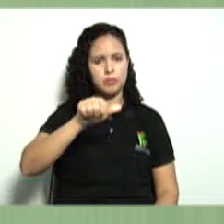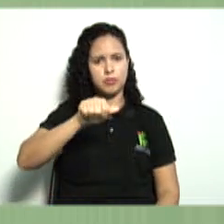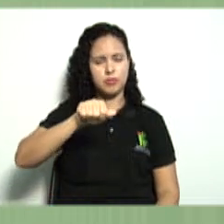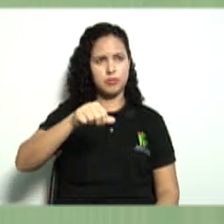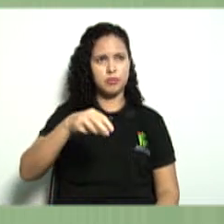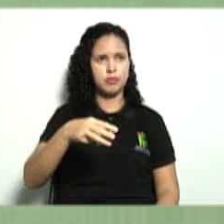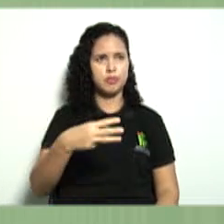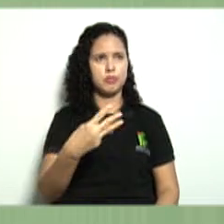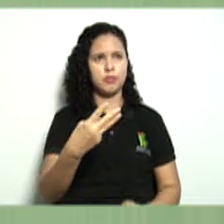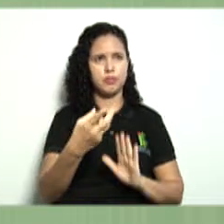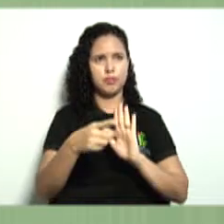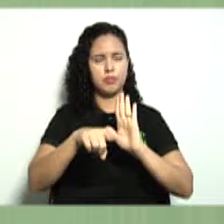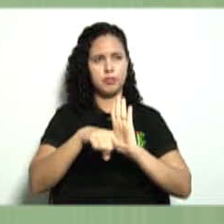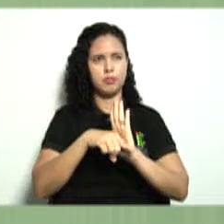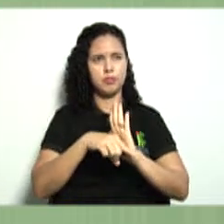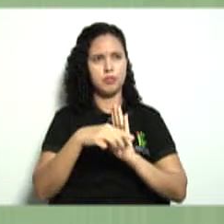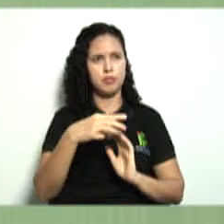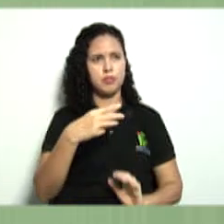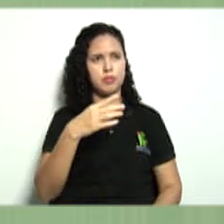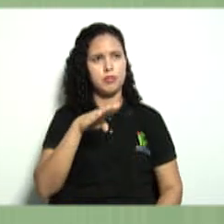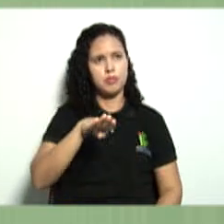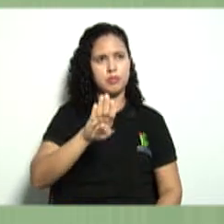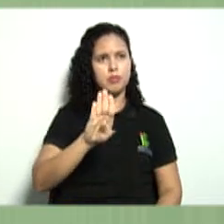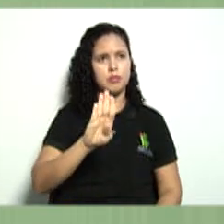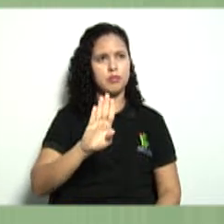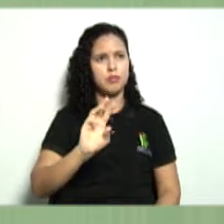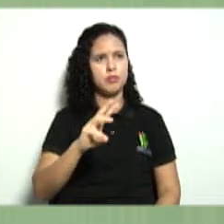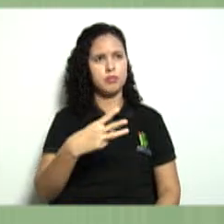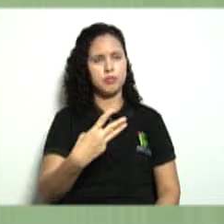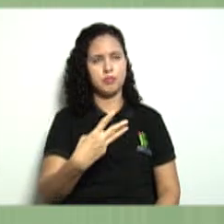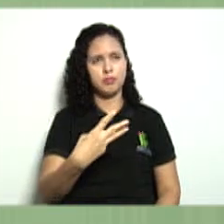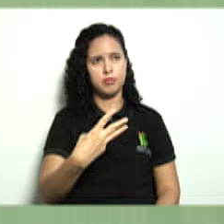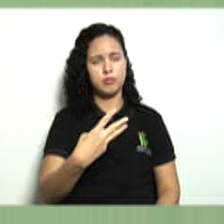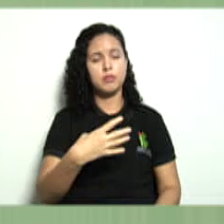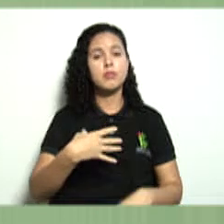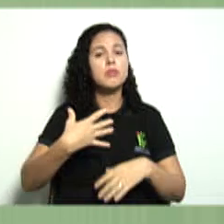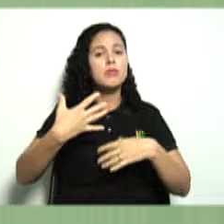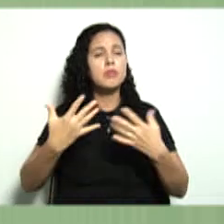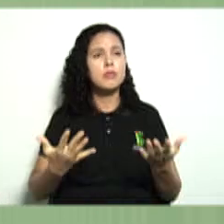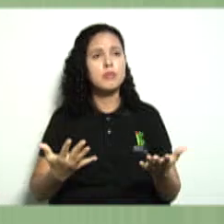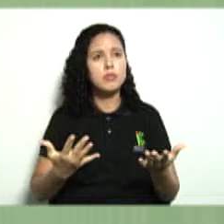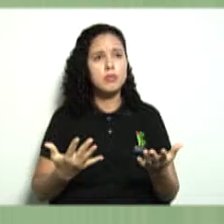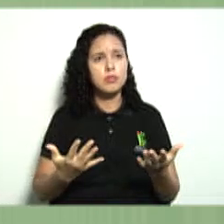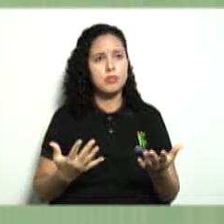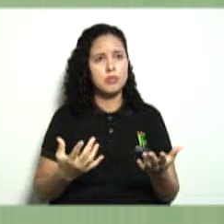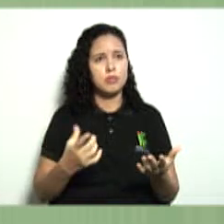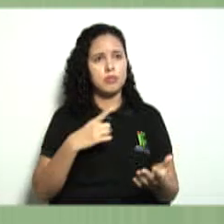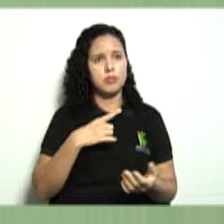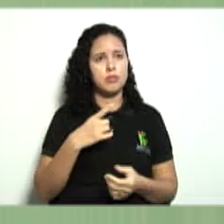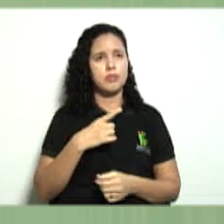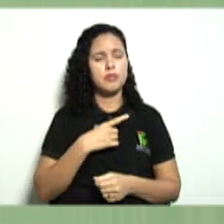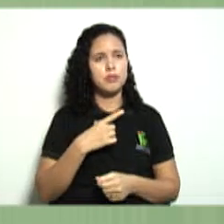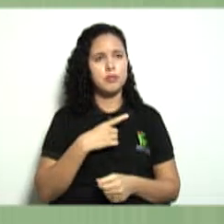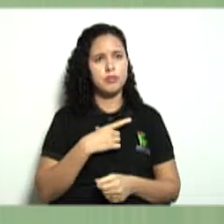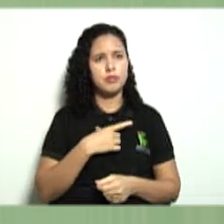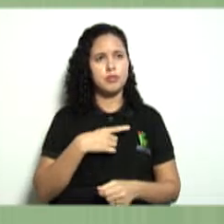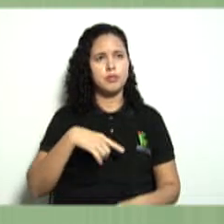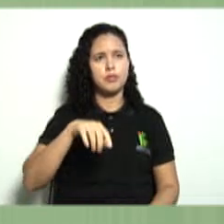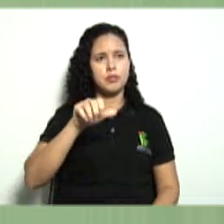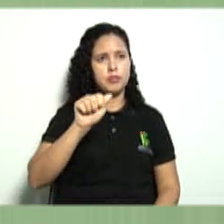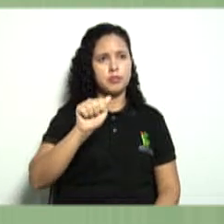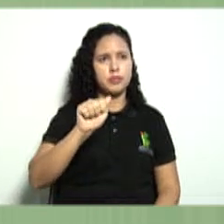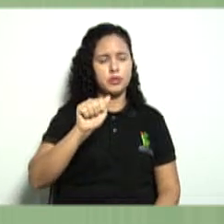A3 menos B3, ele vai dar um resultado, certo? Olha lá o resultado aqui, ó. Por quê? Ele pegou aqui o A3,